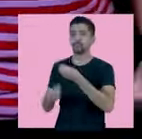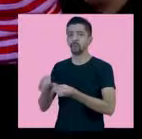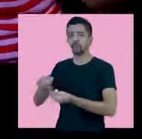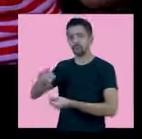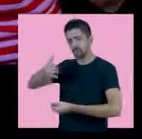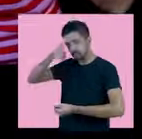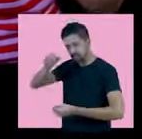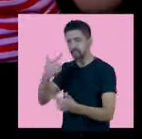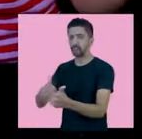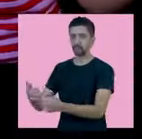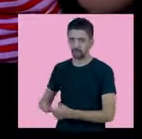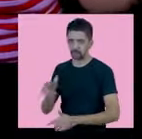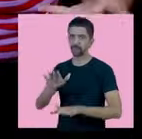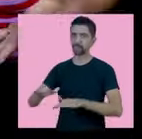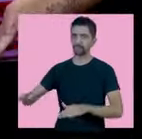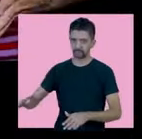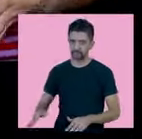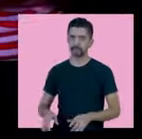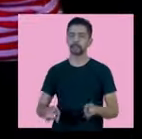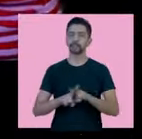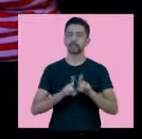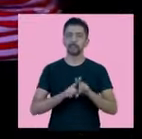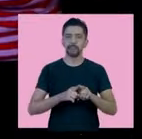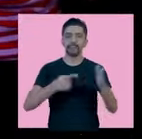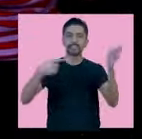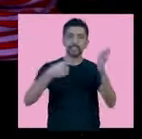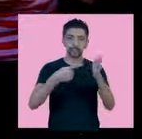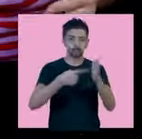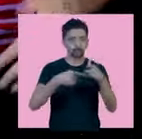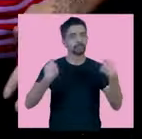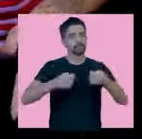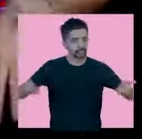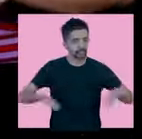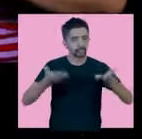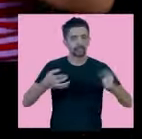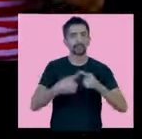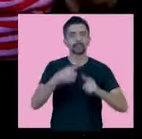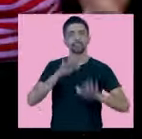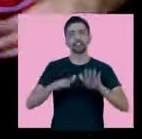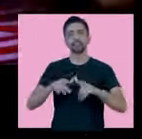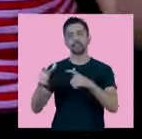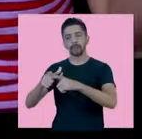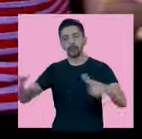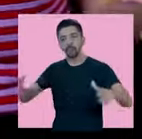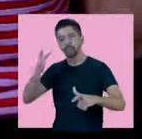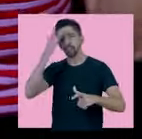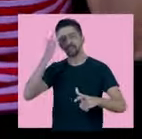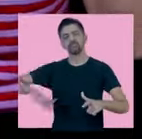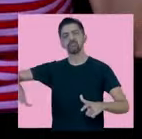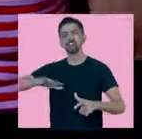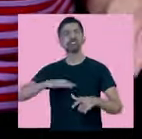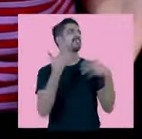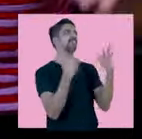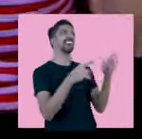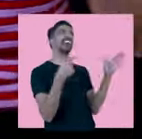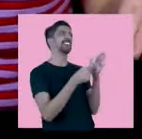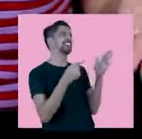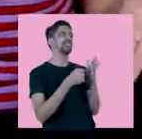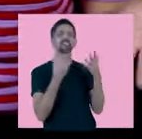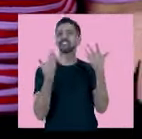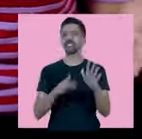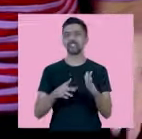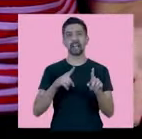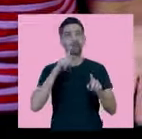crianças. Segundo, incentivar a denúncia. A gente sabe que muitas pessoas se sentem acuadas ou com medo de denunciar casos de suspeita